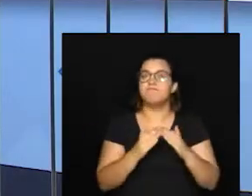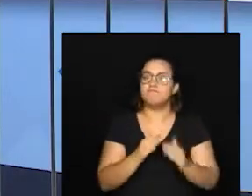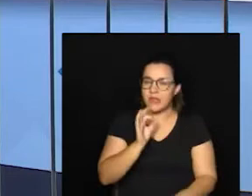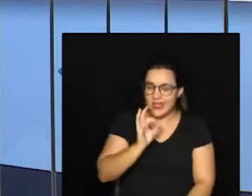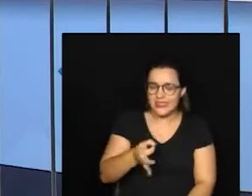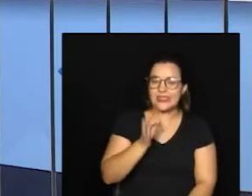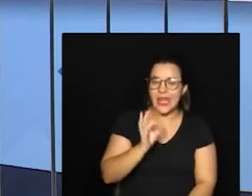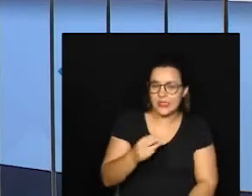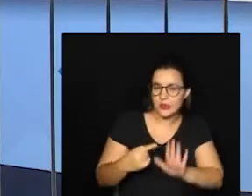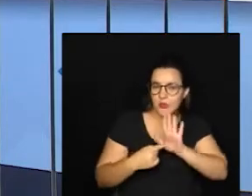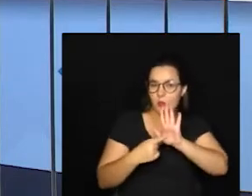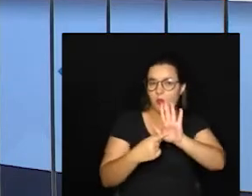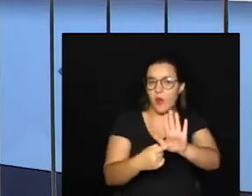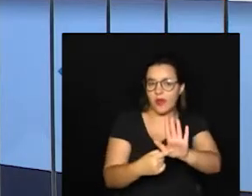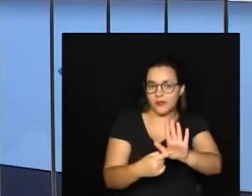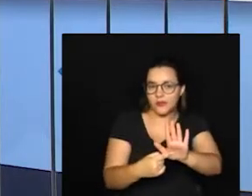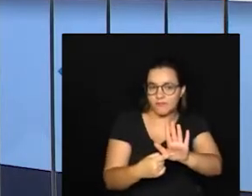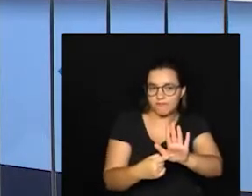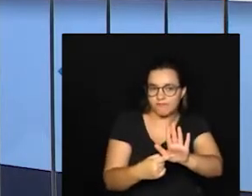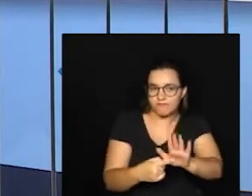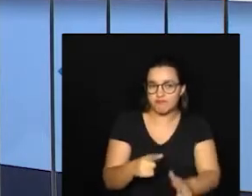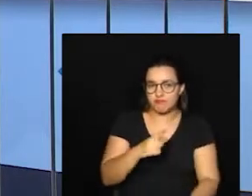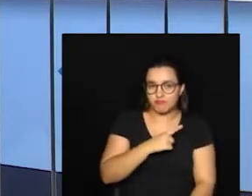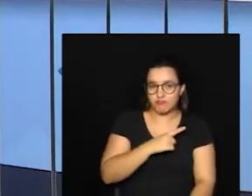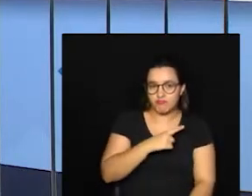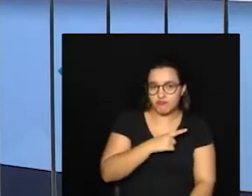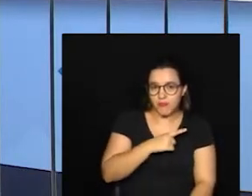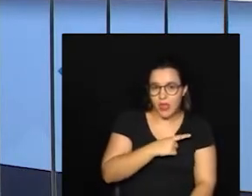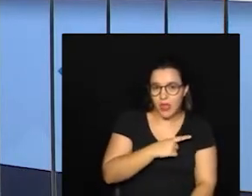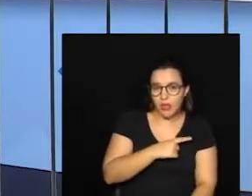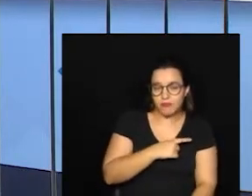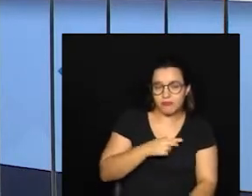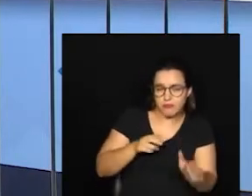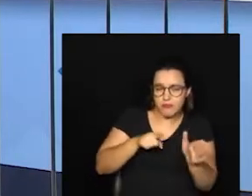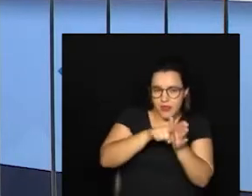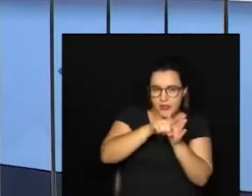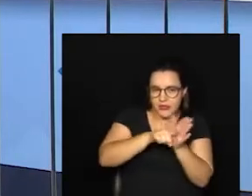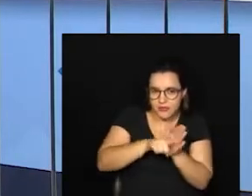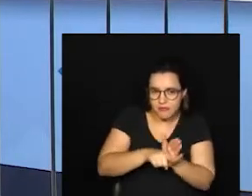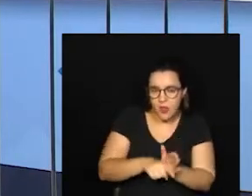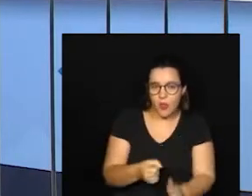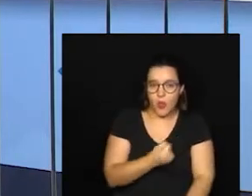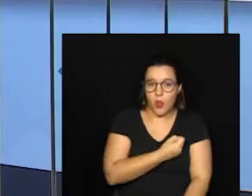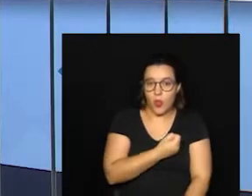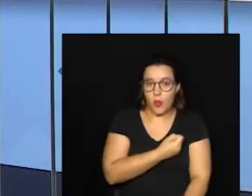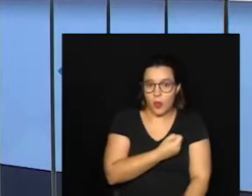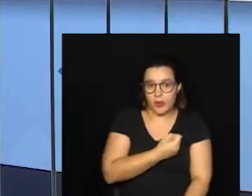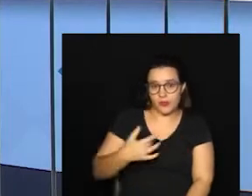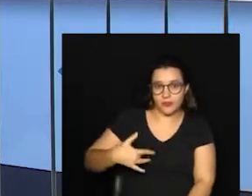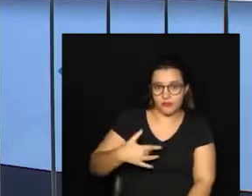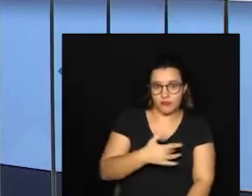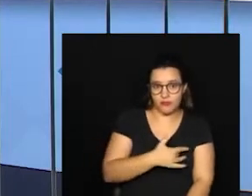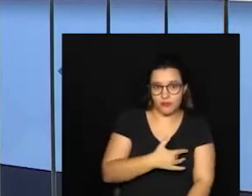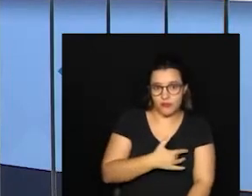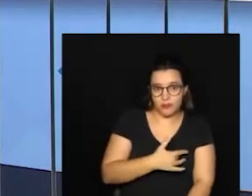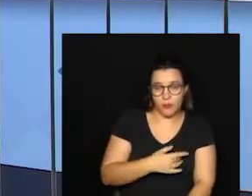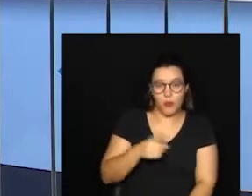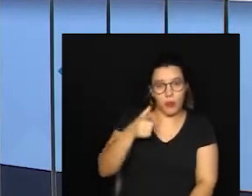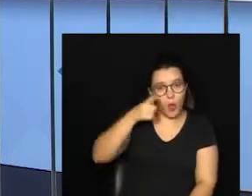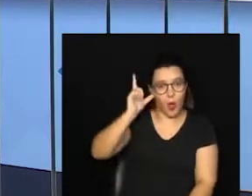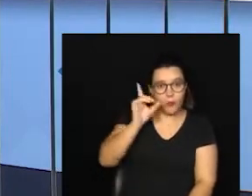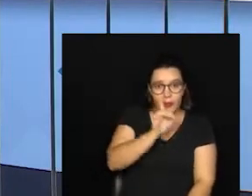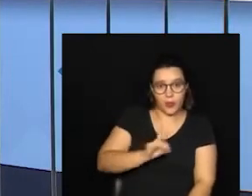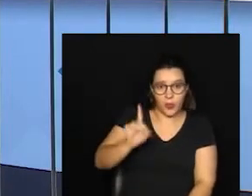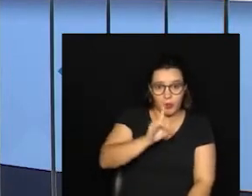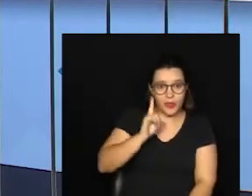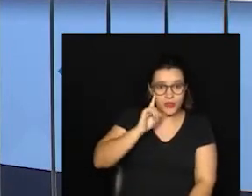vamos atualizar. De acordo com as autoridades, a última atualização foi feita no dia 4, ou seja, neste domingo,